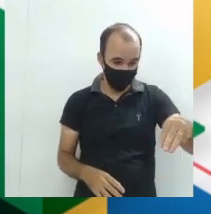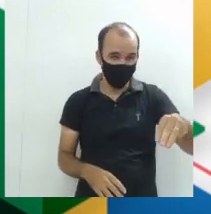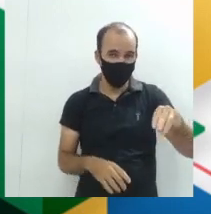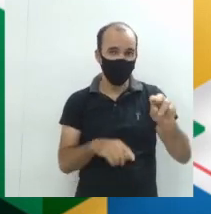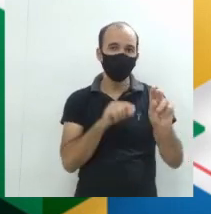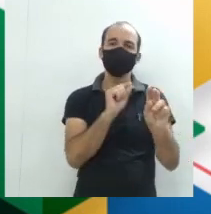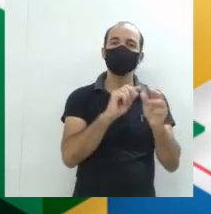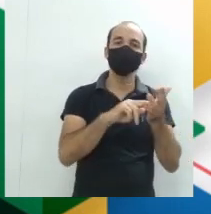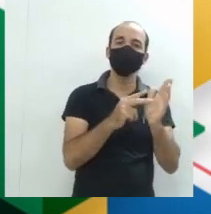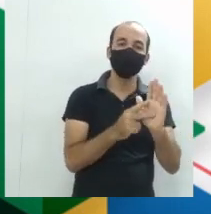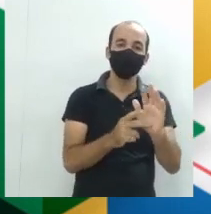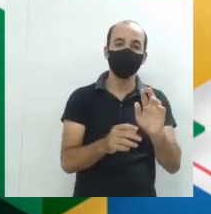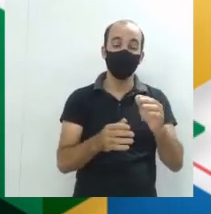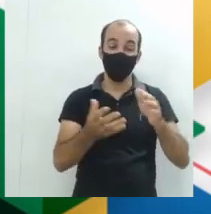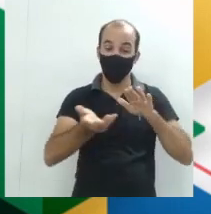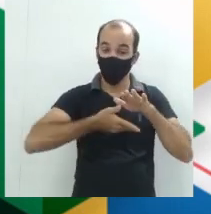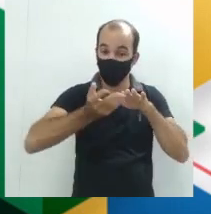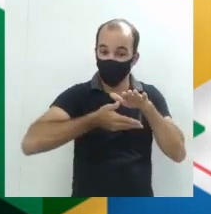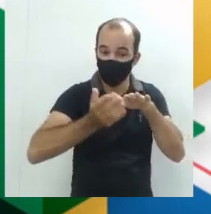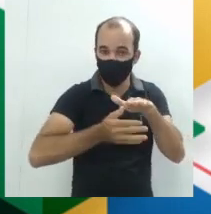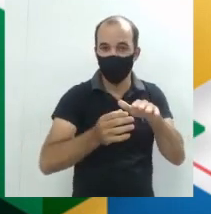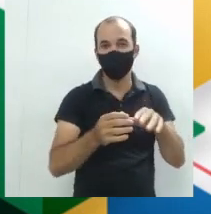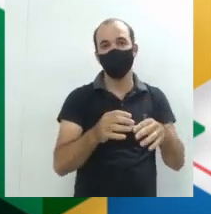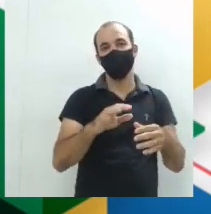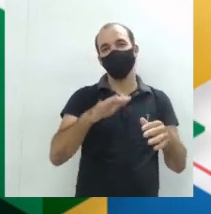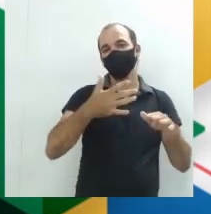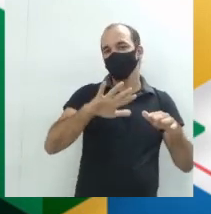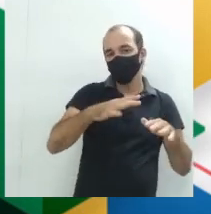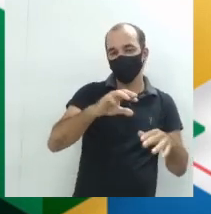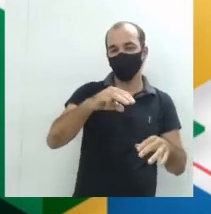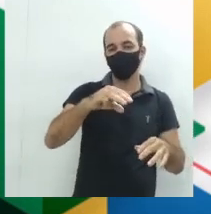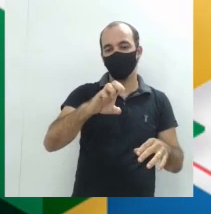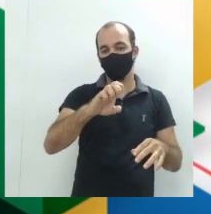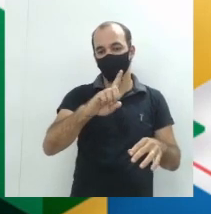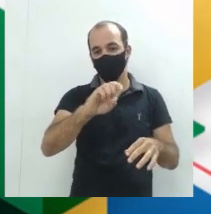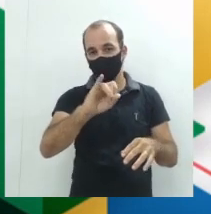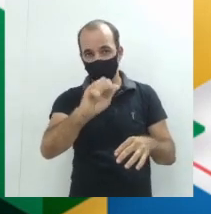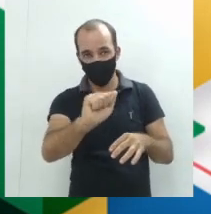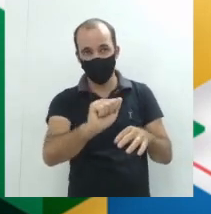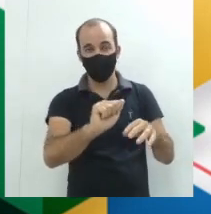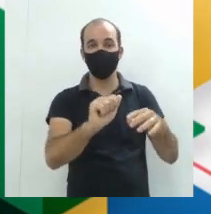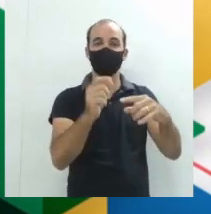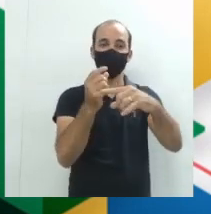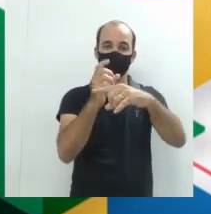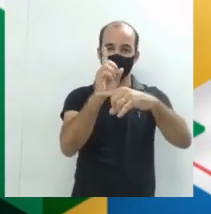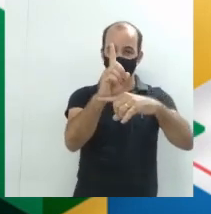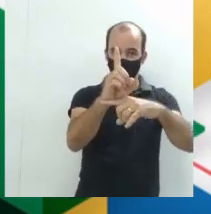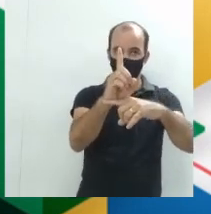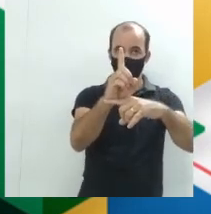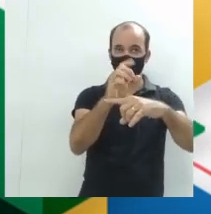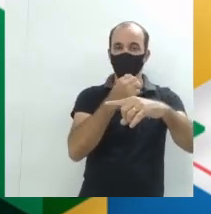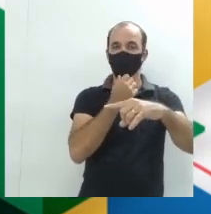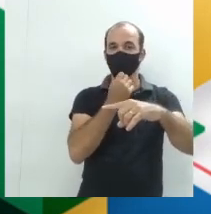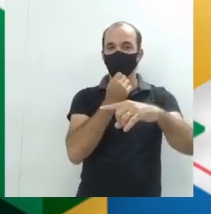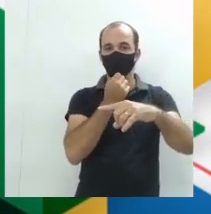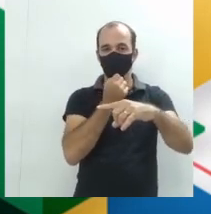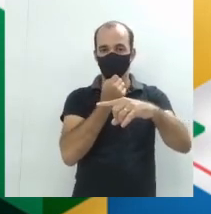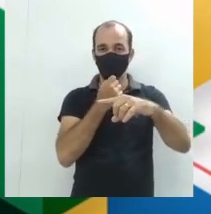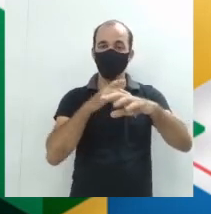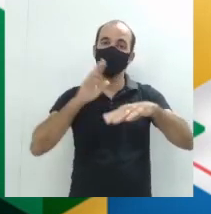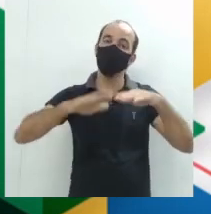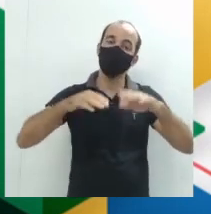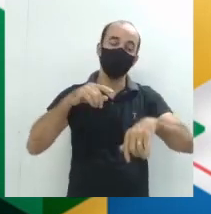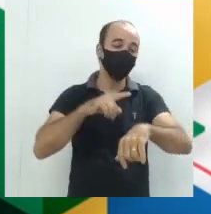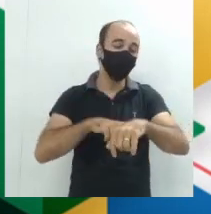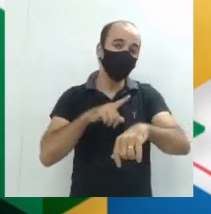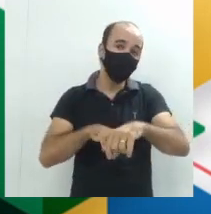É igual razão do vetor deslocamento D pelo intervalo de tempo. A perguntinha